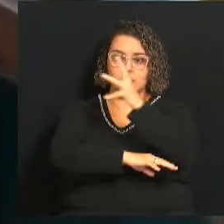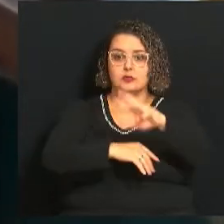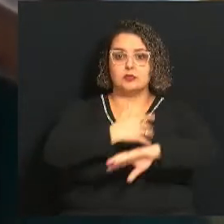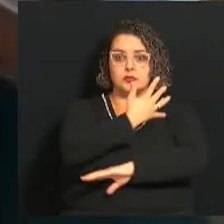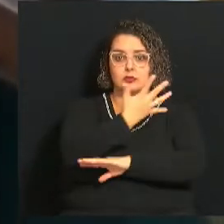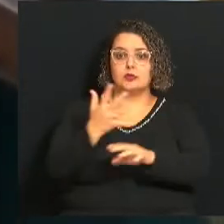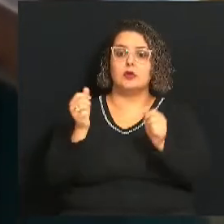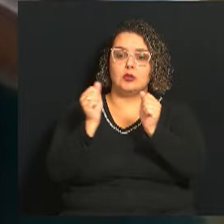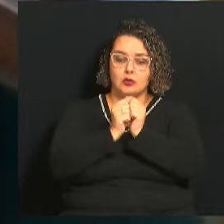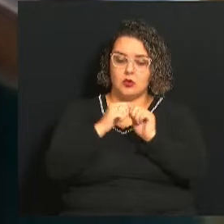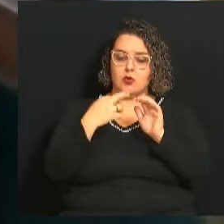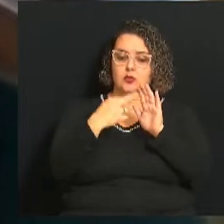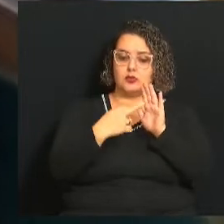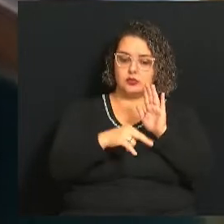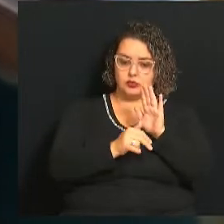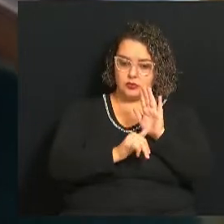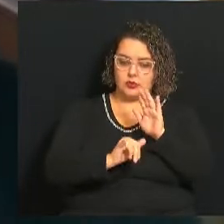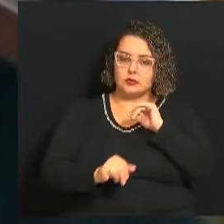relatórios.